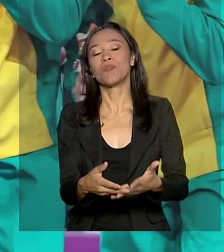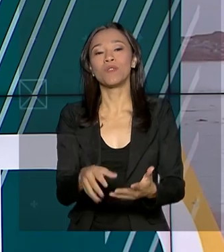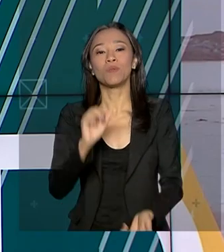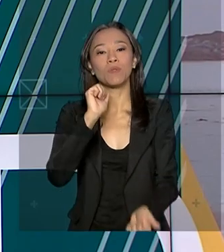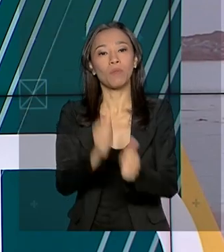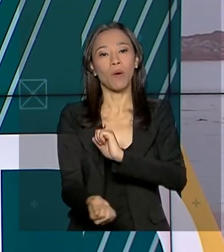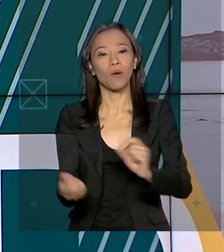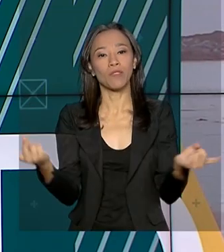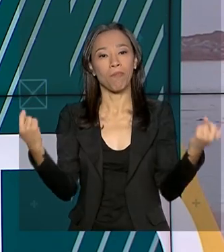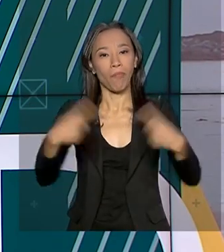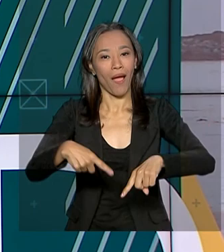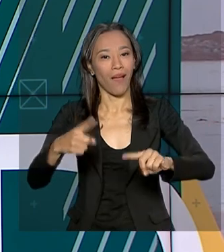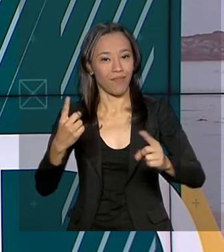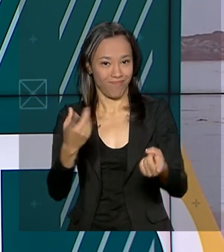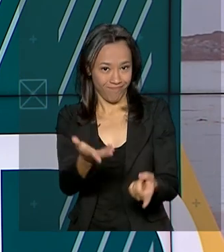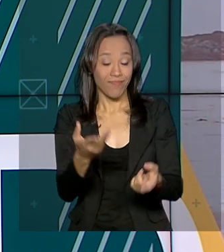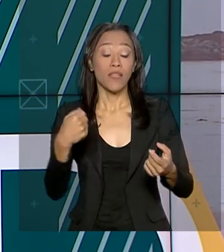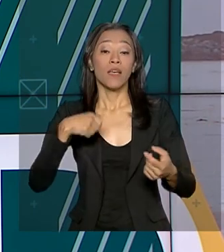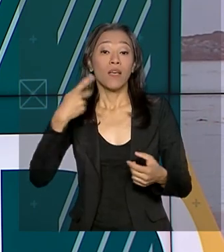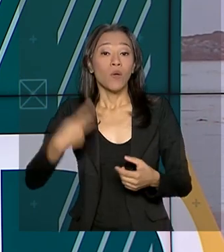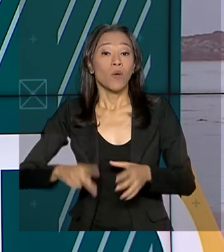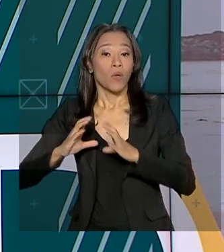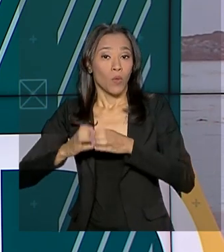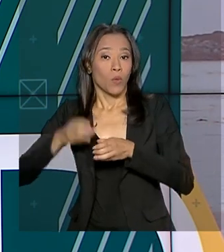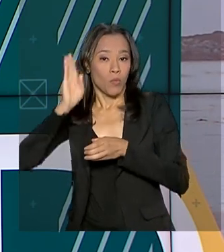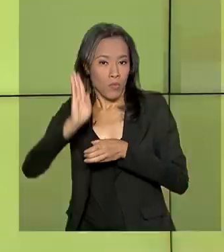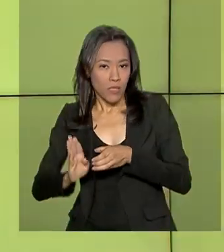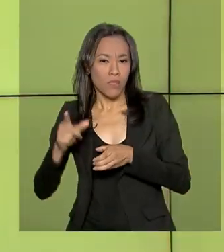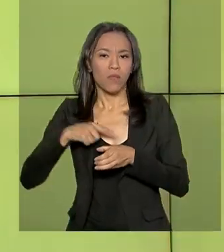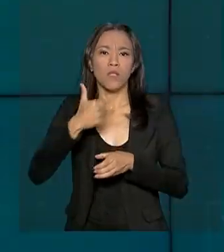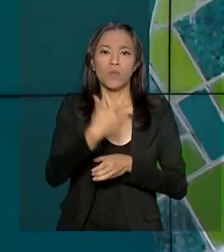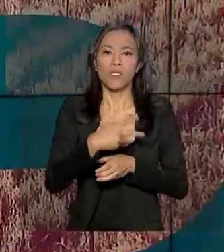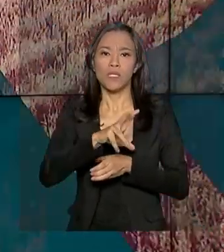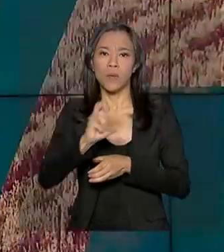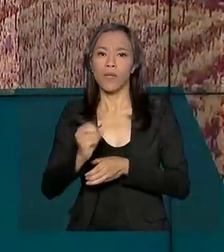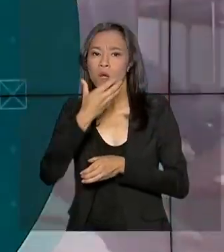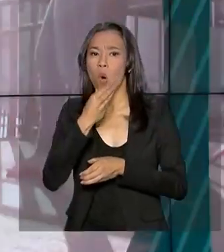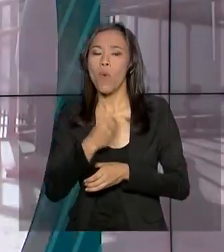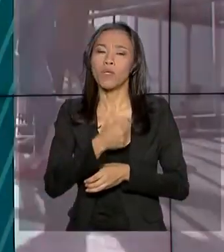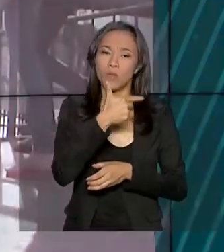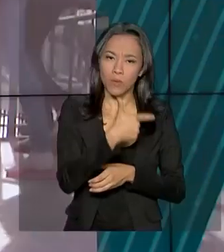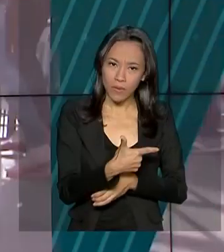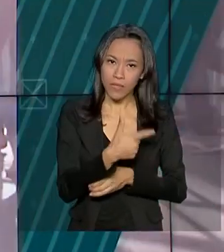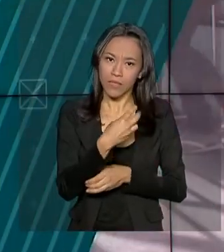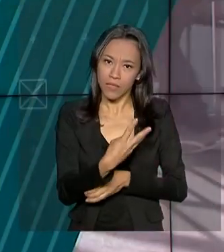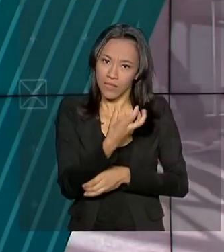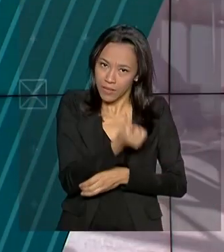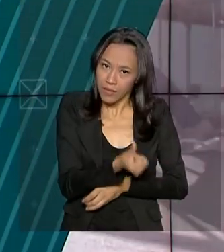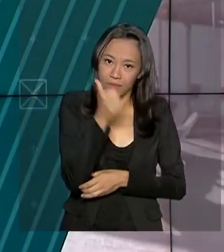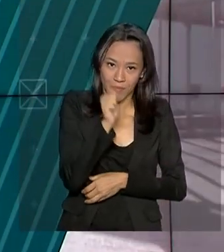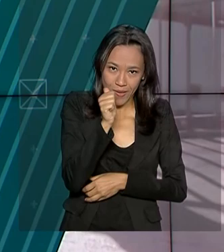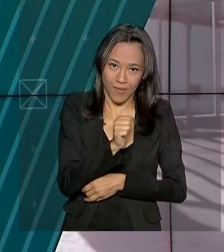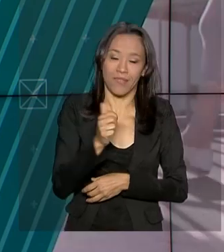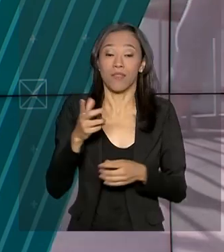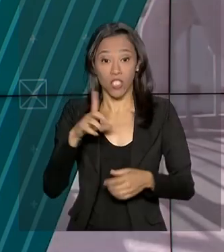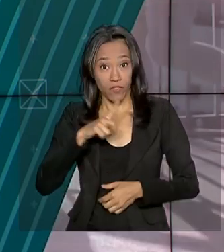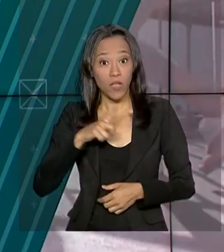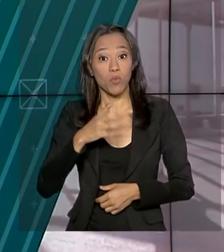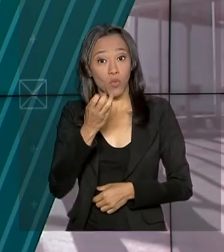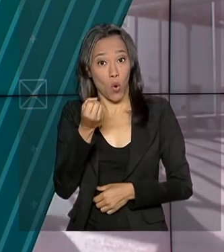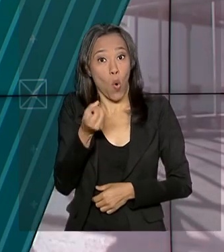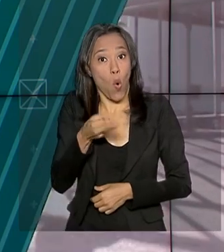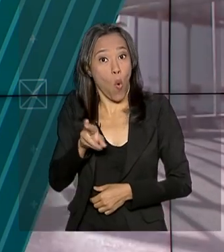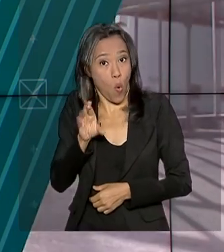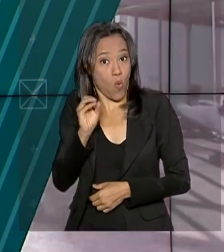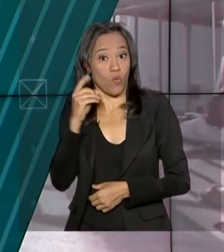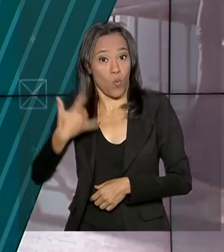americanos a delegação brasileira conta com 250 homens e 236 mulheres tivemos ouro também na patinação